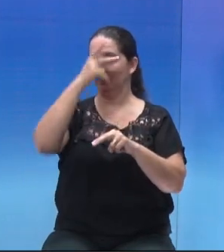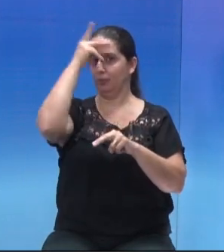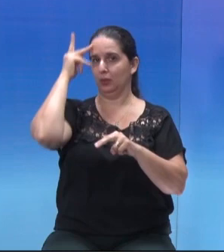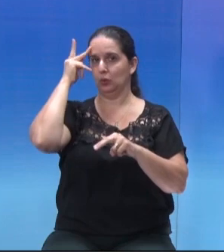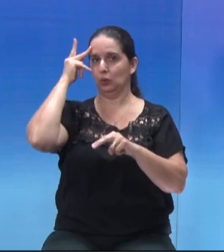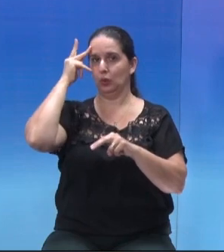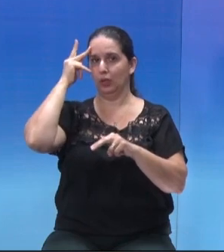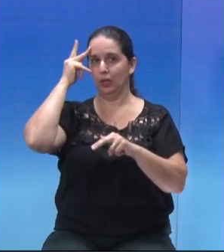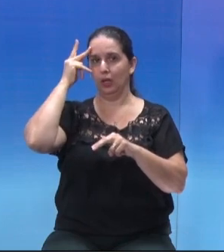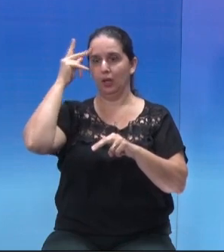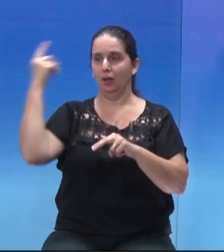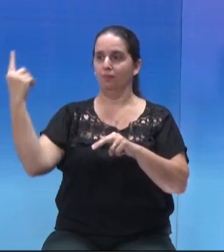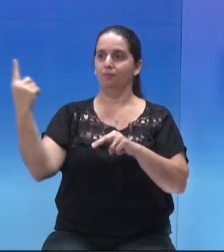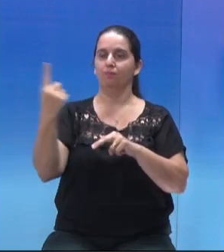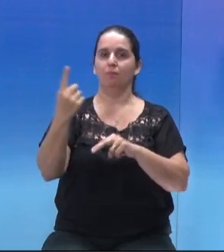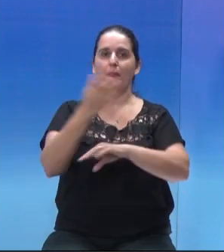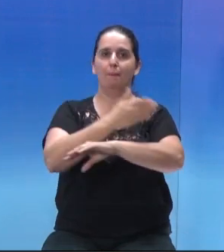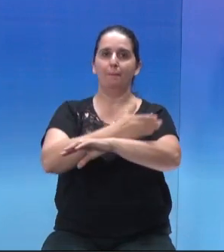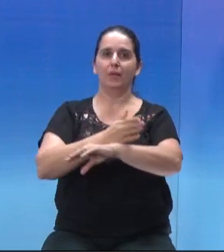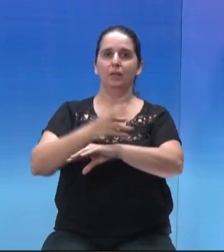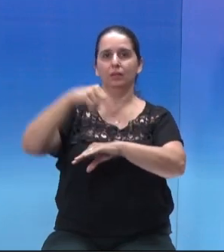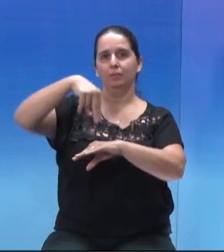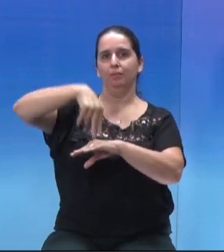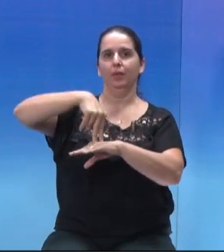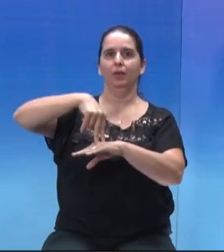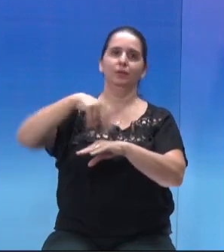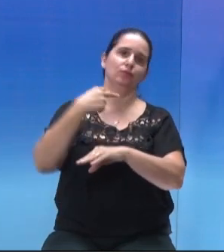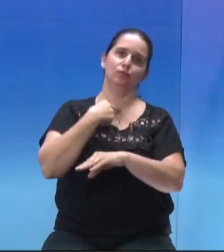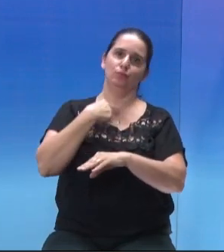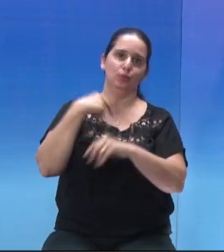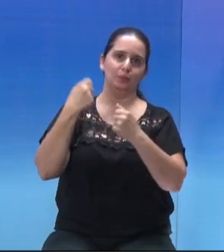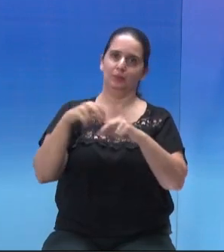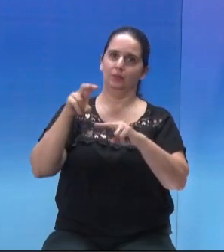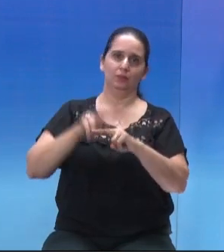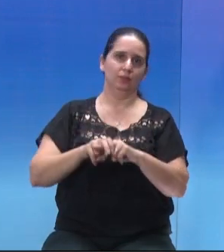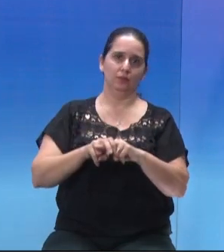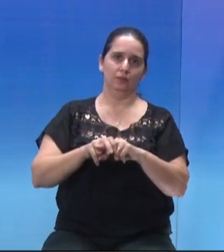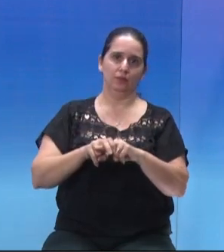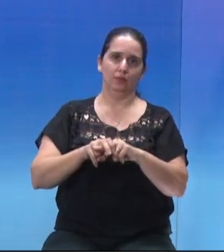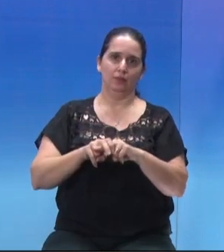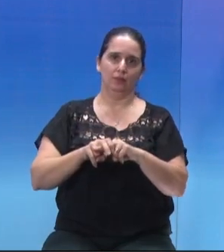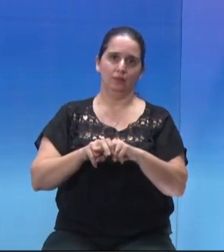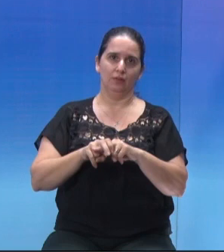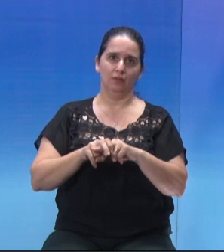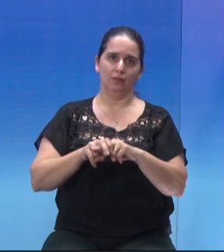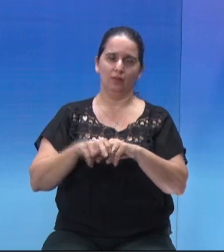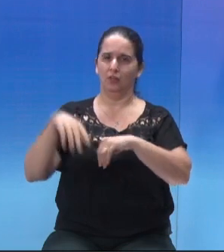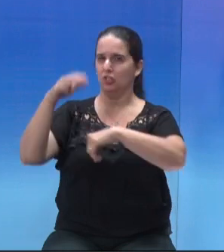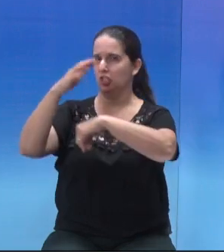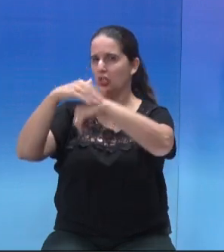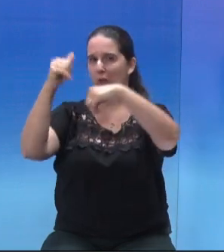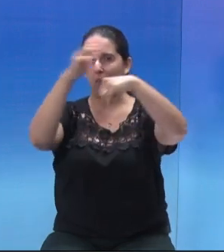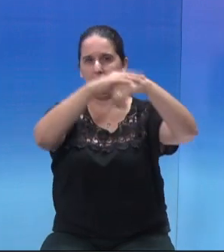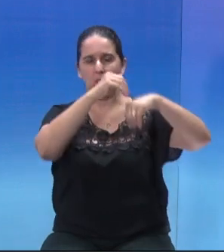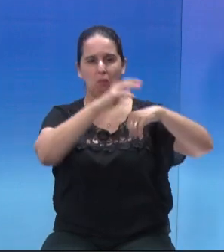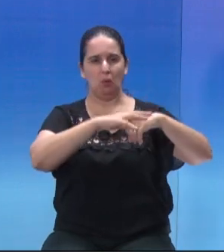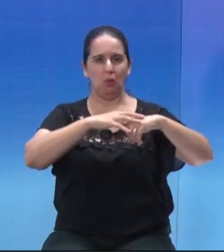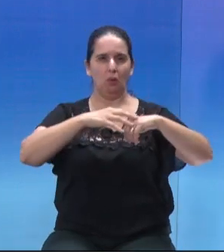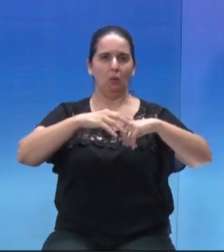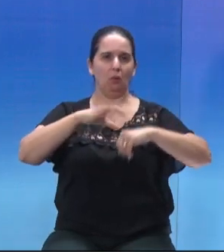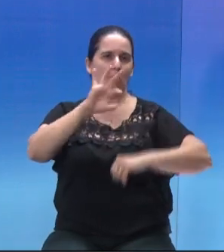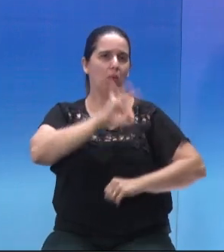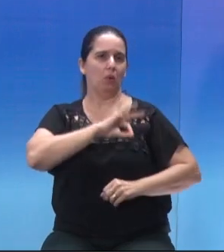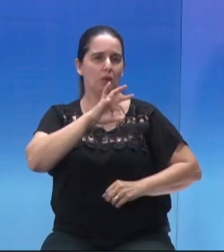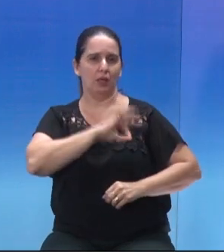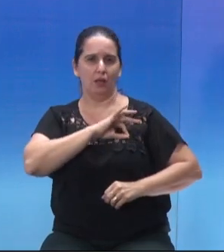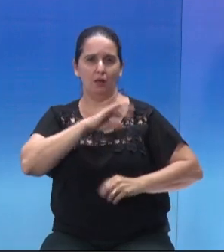imposto, mas ele não tinha o mesmo direito que o branco, porque o branco tinha que sentar, não podia ir em pé. Aí chamaram a polícia, fizeram um escarcéu,